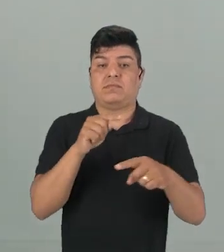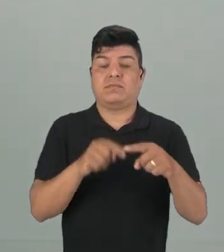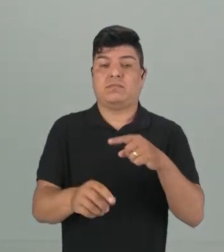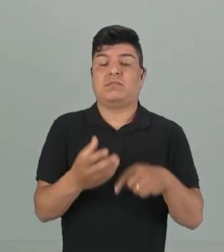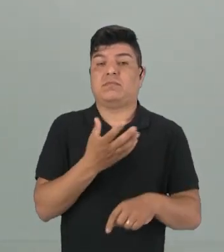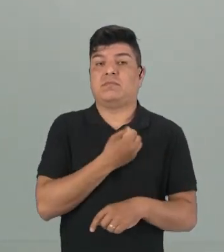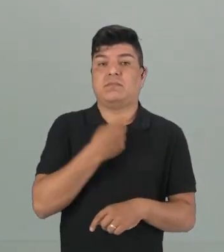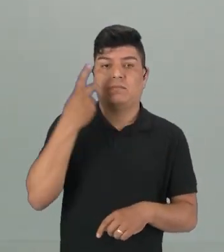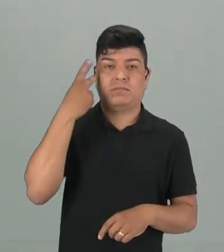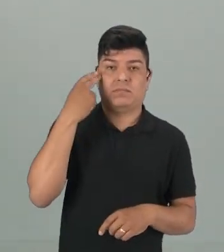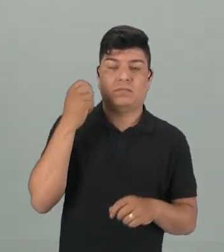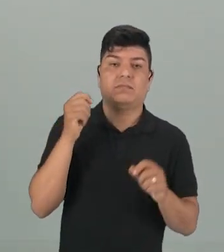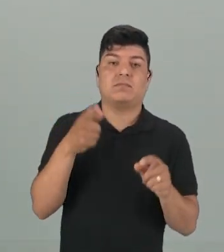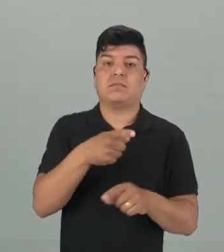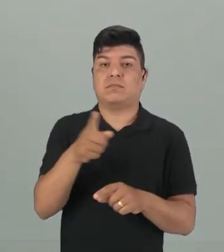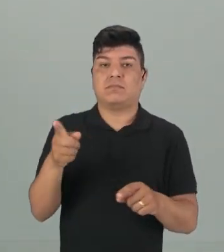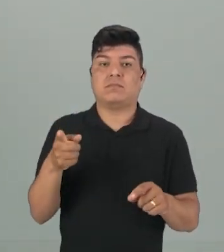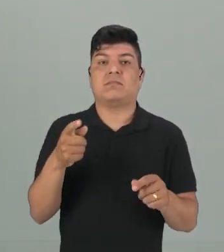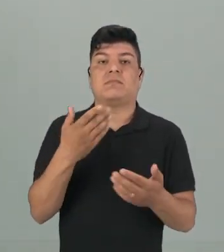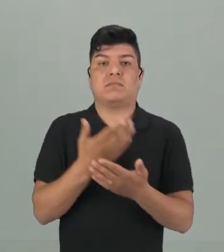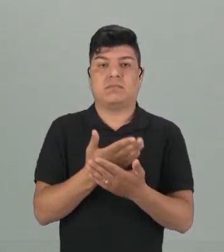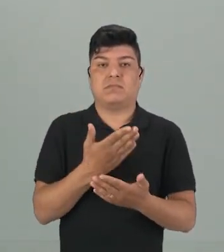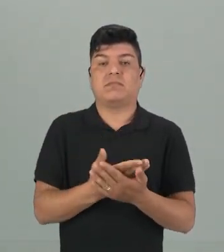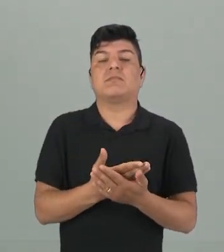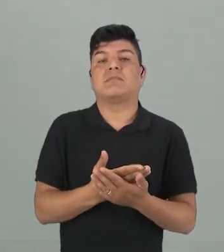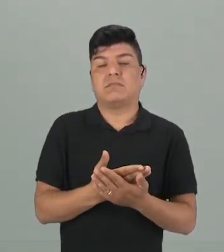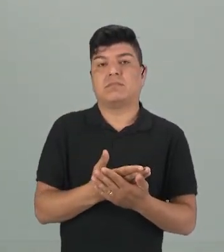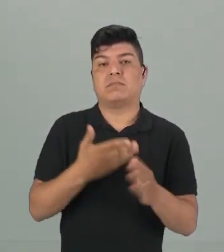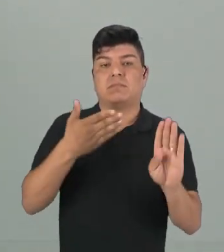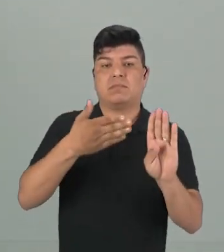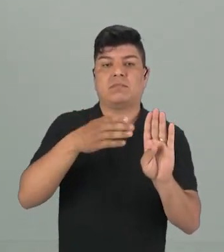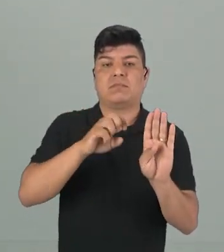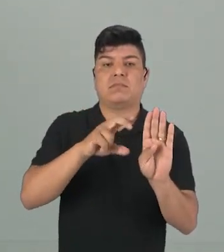números naturais. Vocês podem estar revendo essa aula